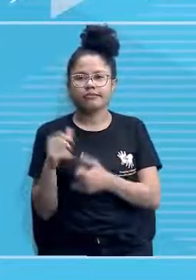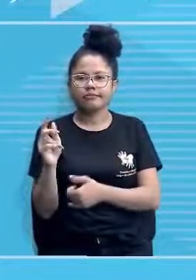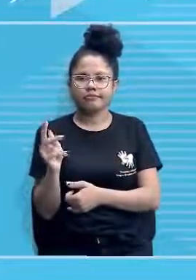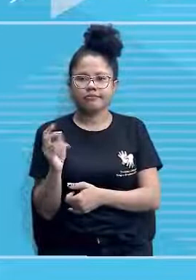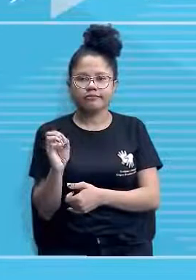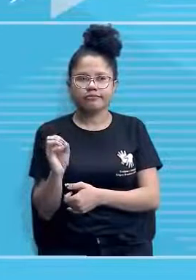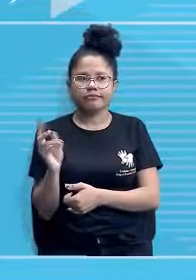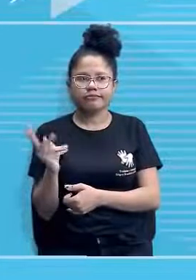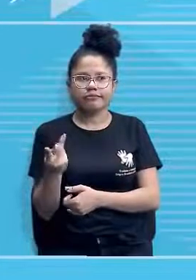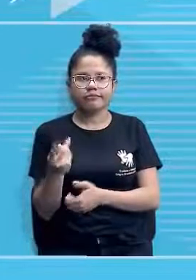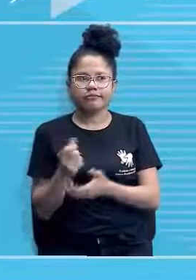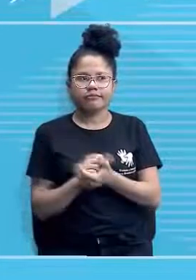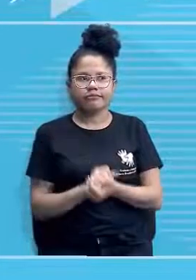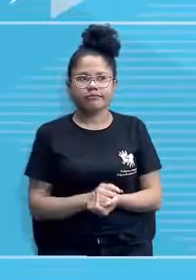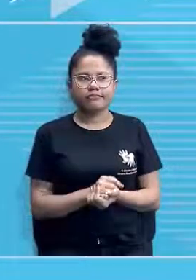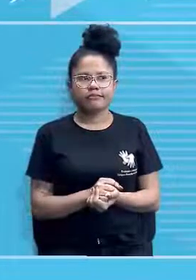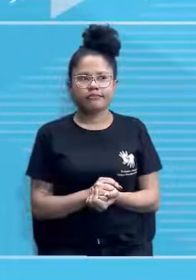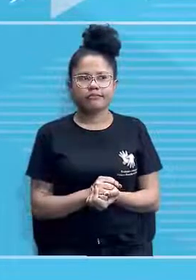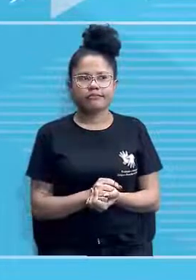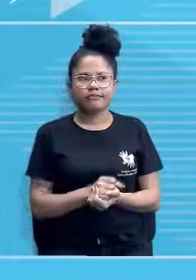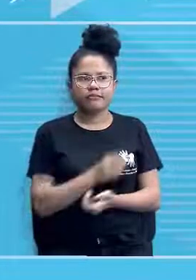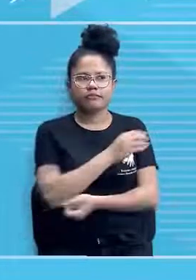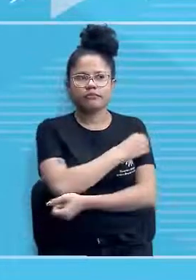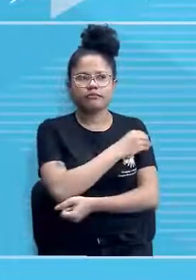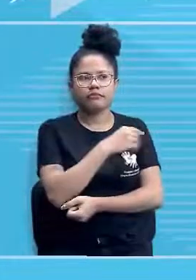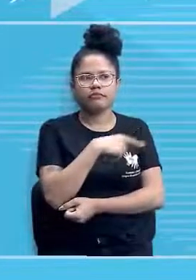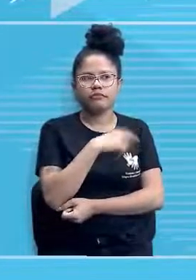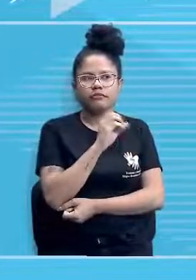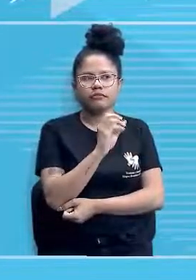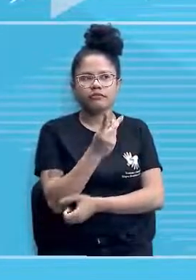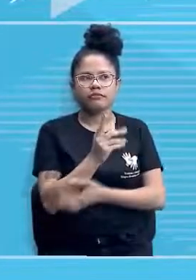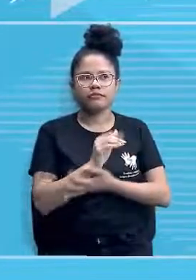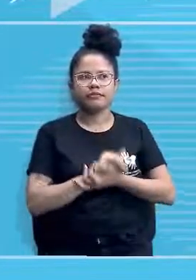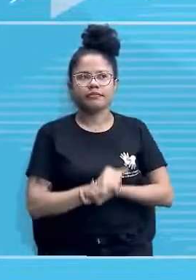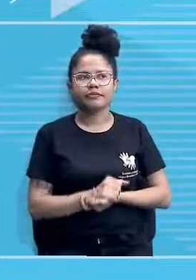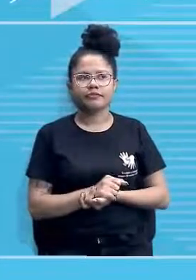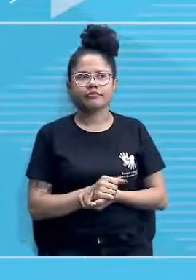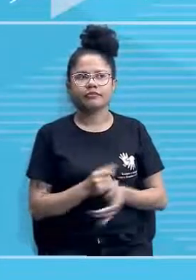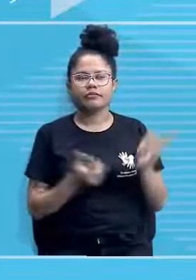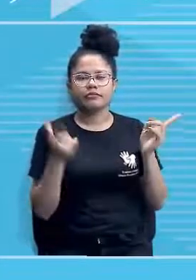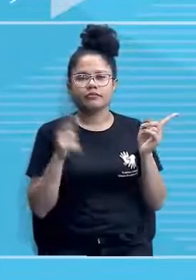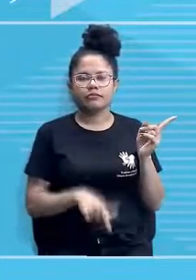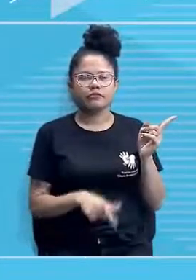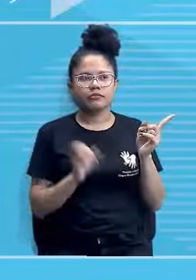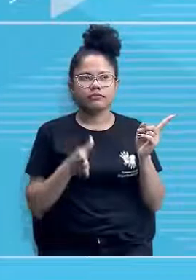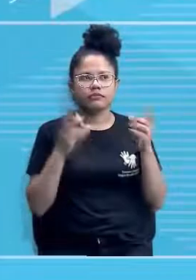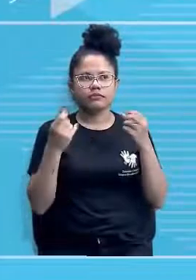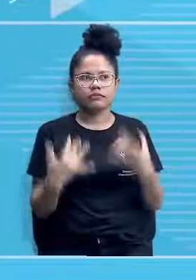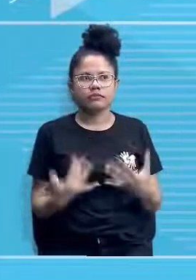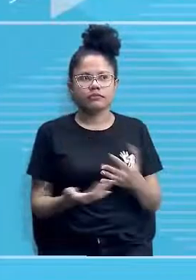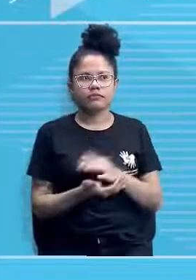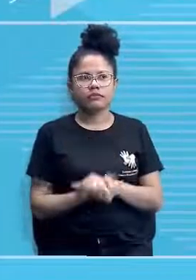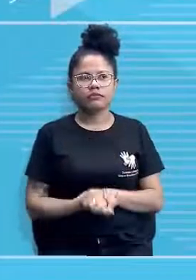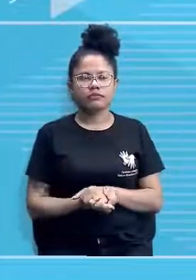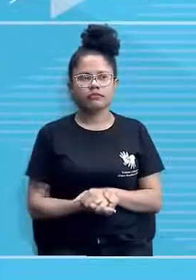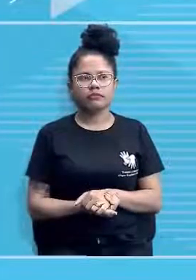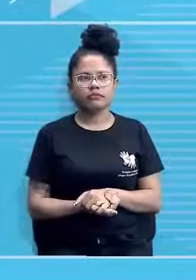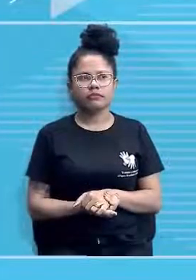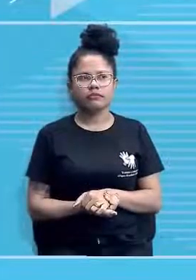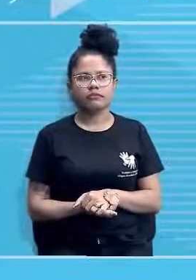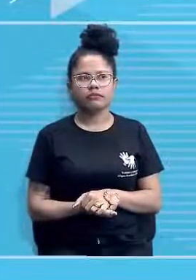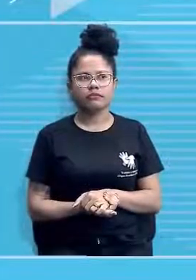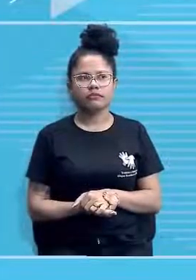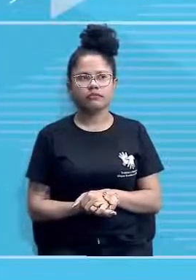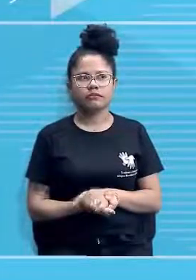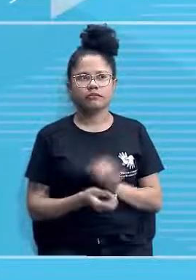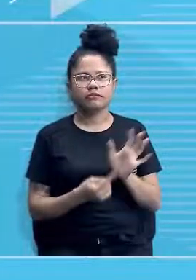prefeito vamos aí vamos para a próxima questão a próxima já tá dizendo aqui para Olha eu